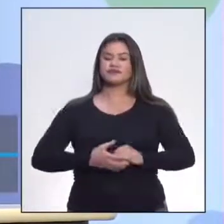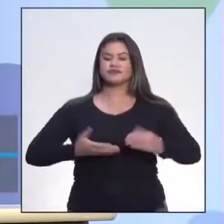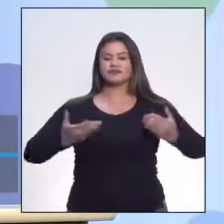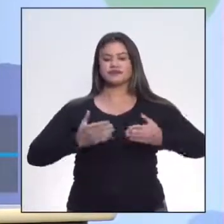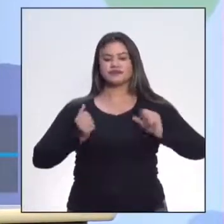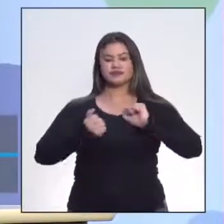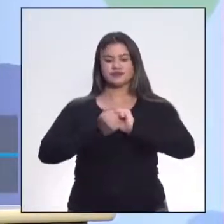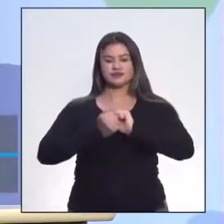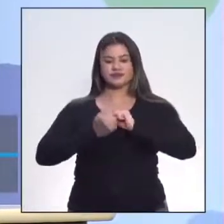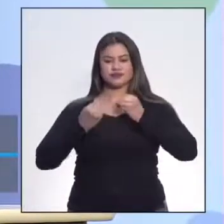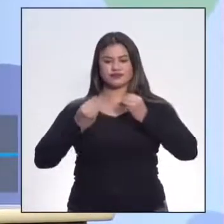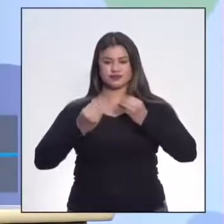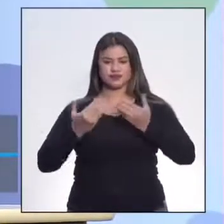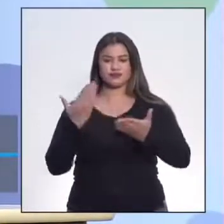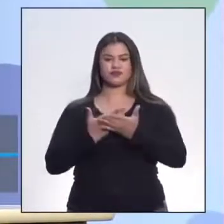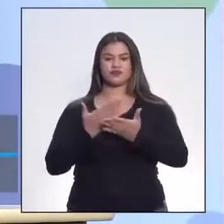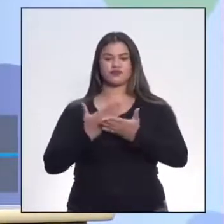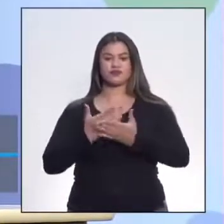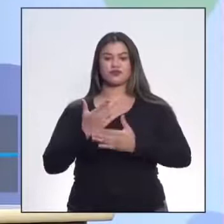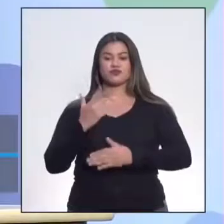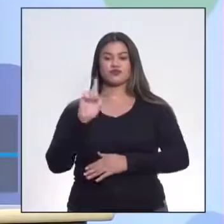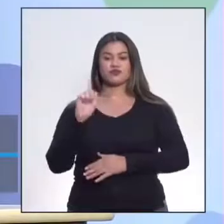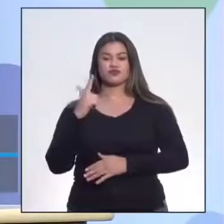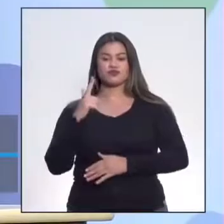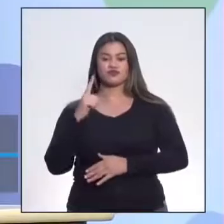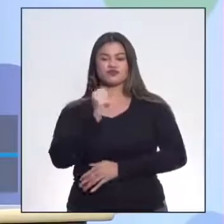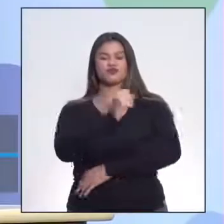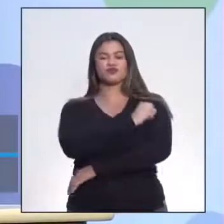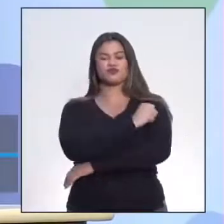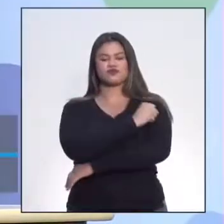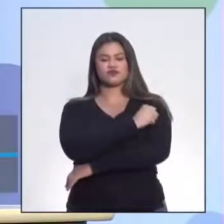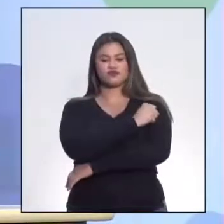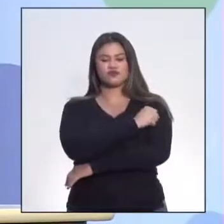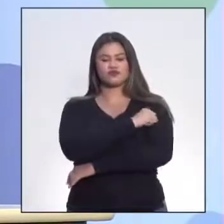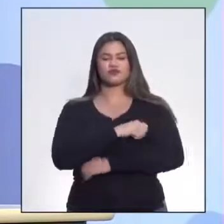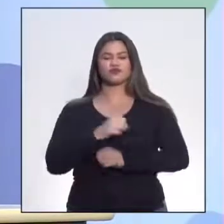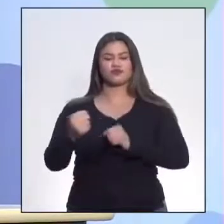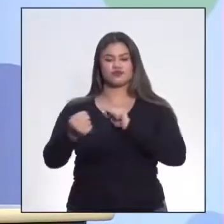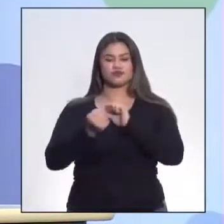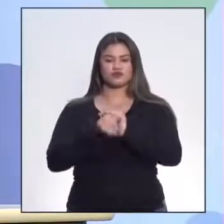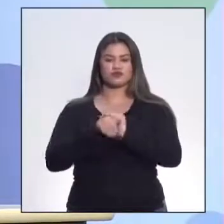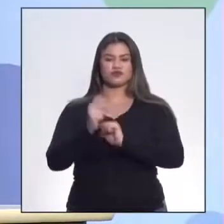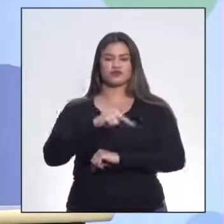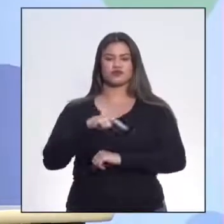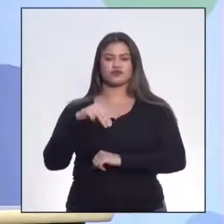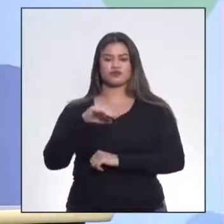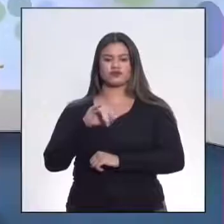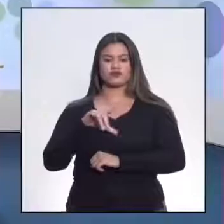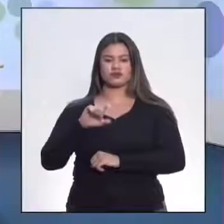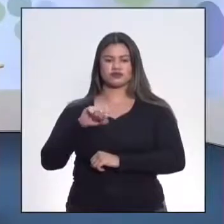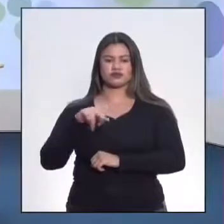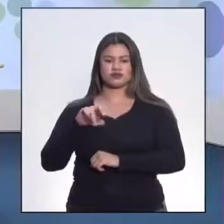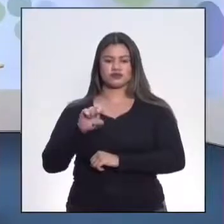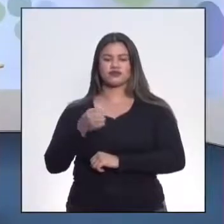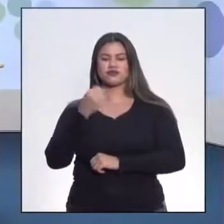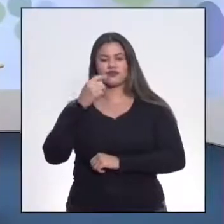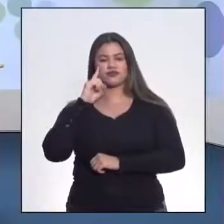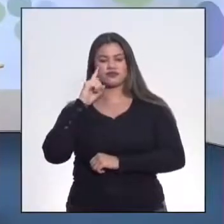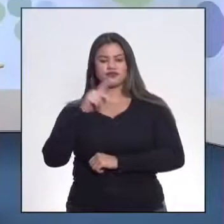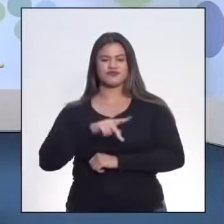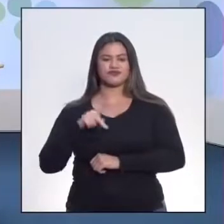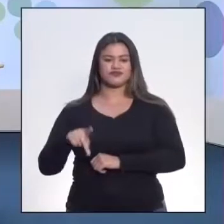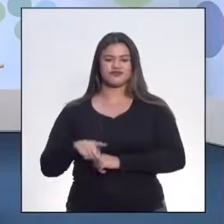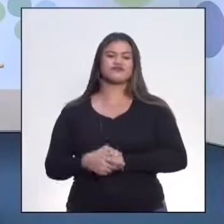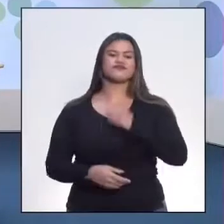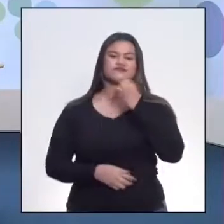para mais uma aula de Geografia do 8º ano, juntamente com a professora Milene Barbosa. Muito bom dia, professora. Bom